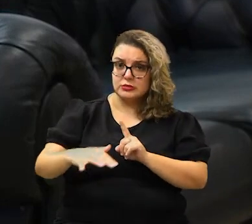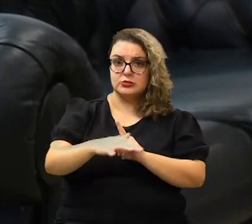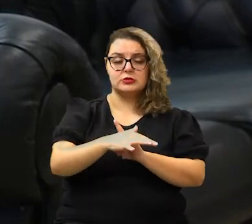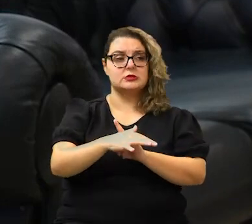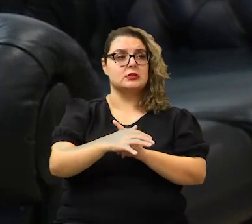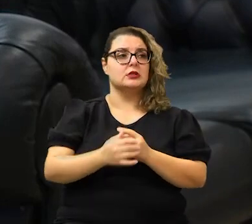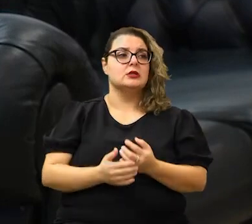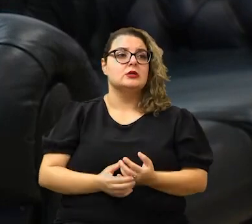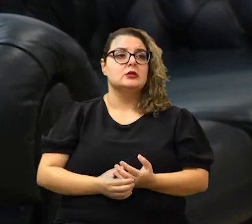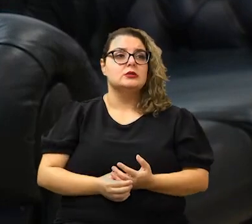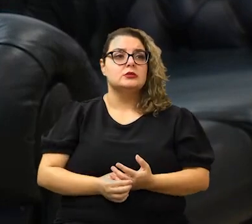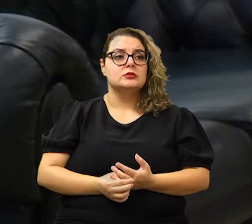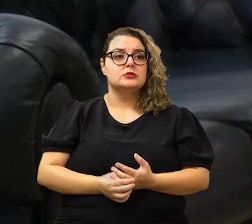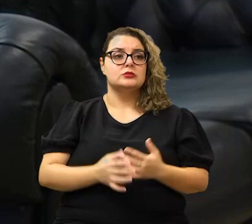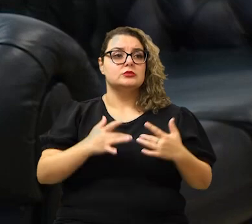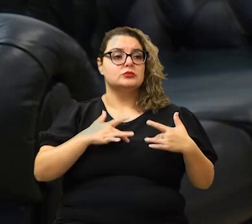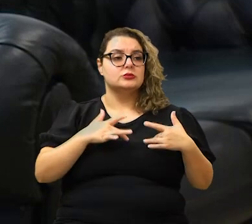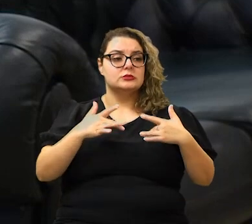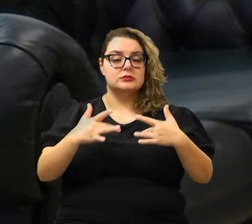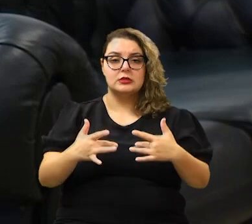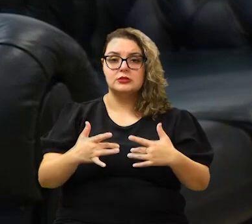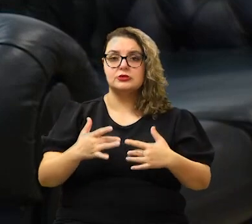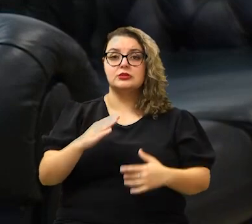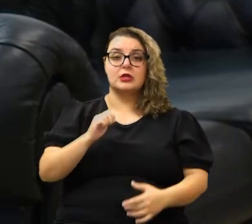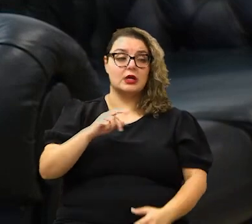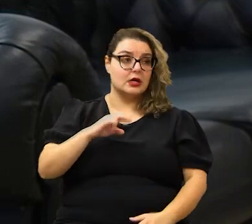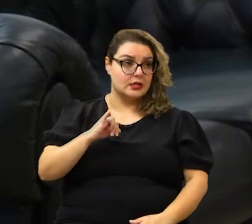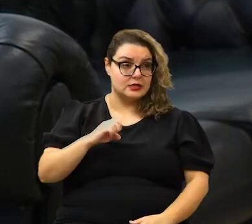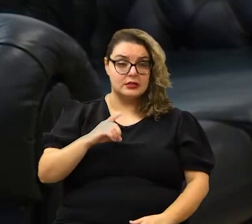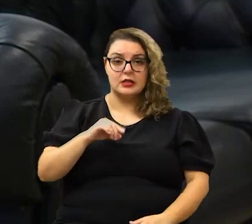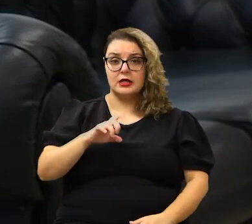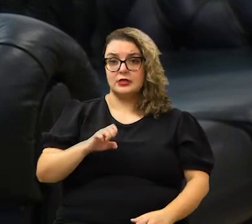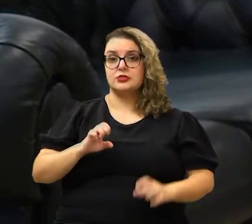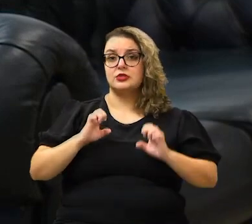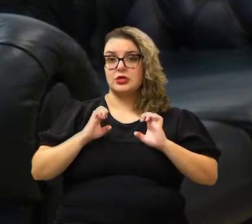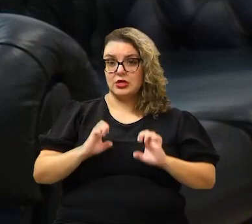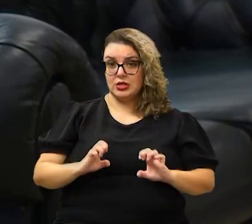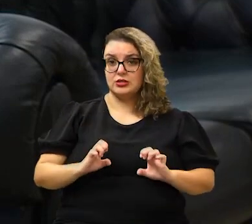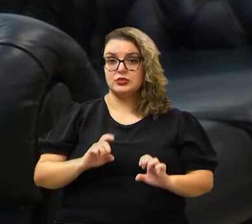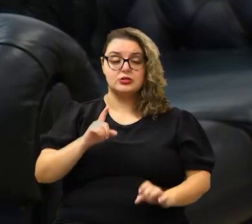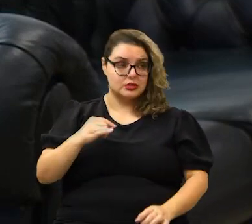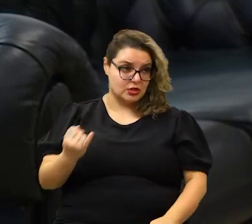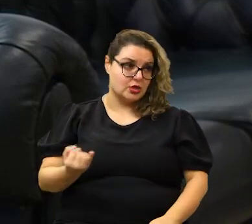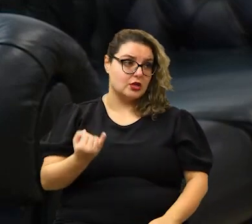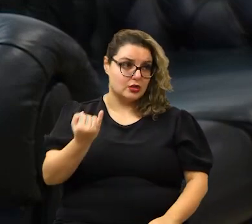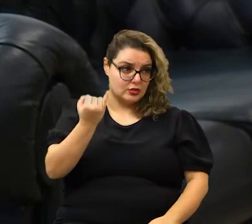justiça social, de solidariedade,